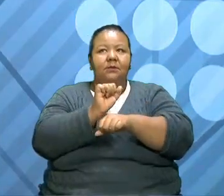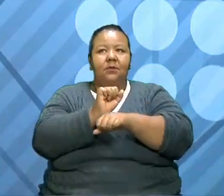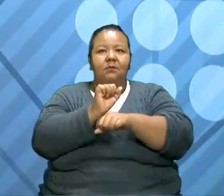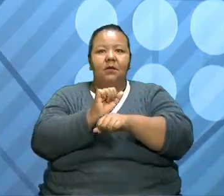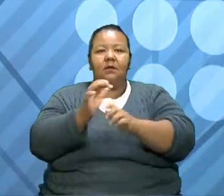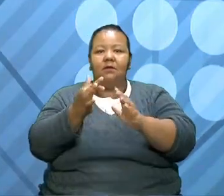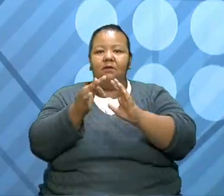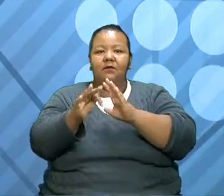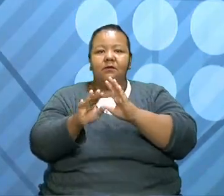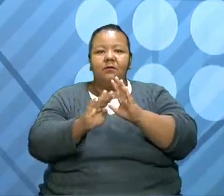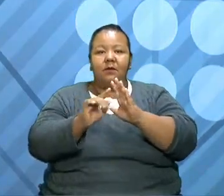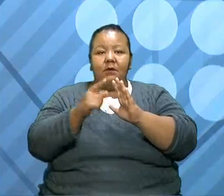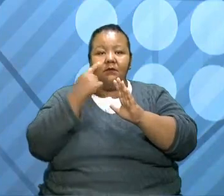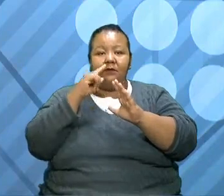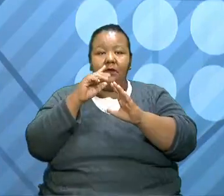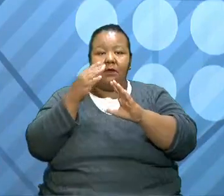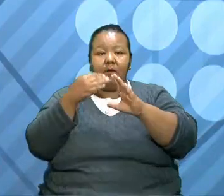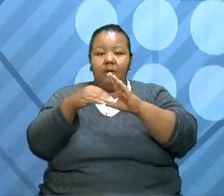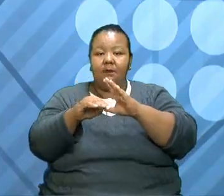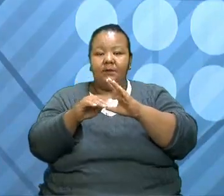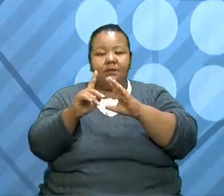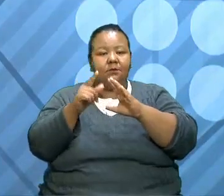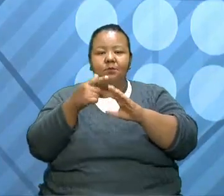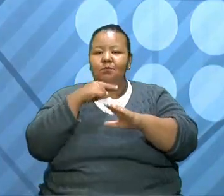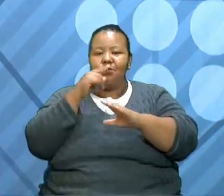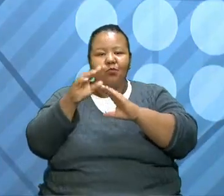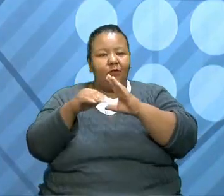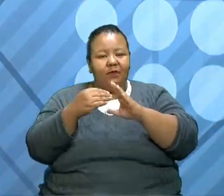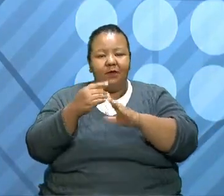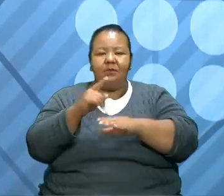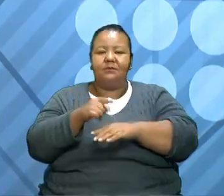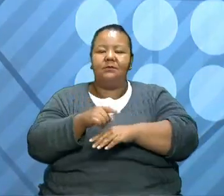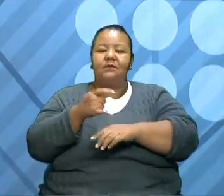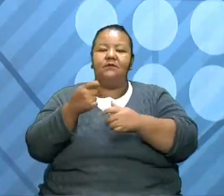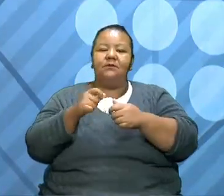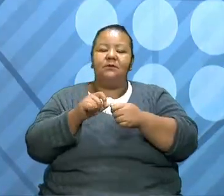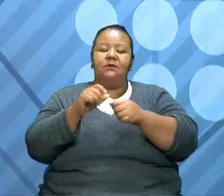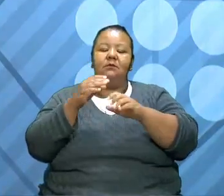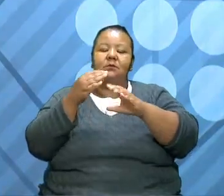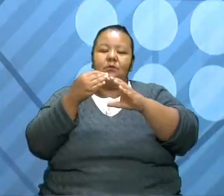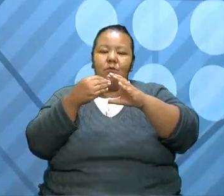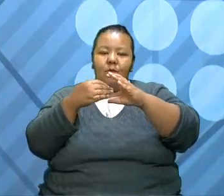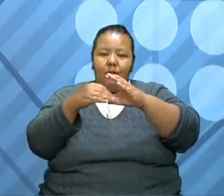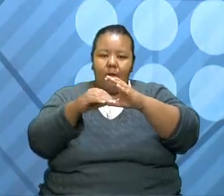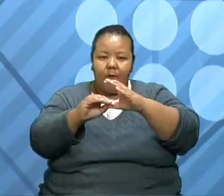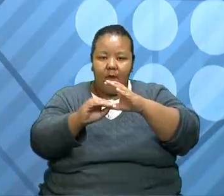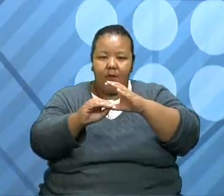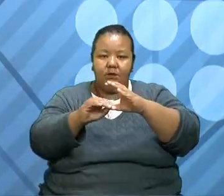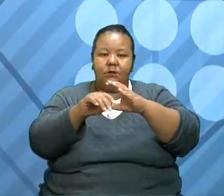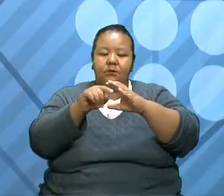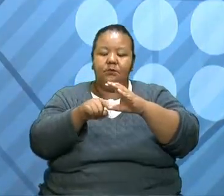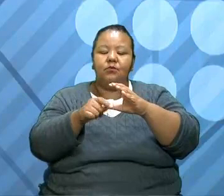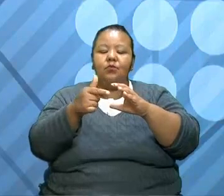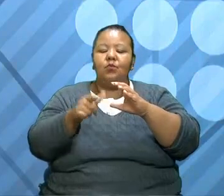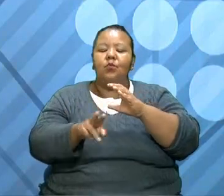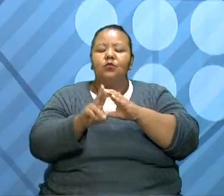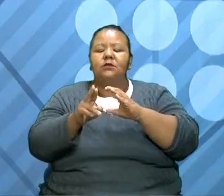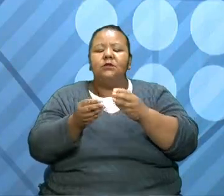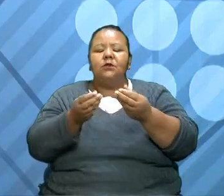e fala assim, olha, envia mensagem, não envia. Então, você precisa que essa mensagem seja enviada, vai utilizar um canal